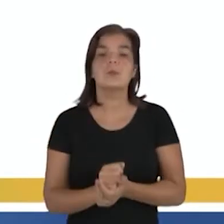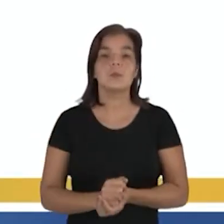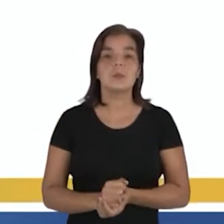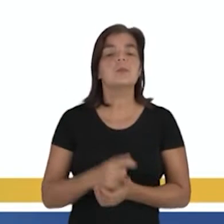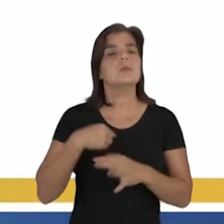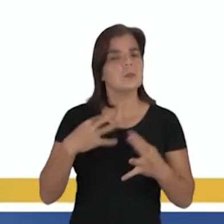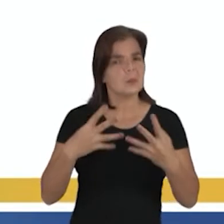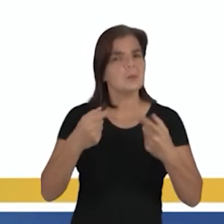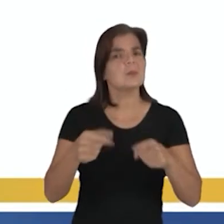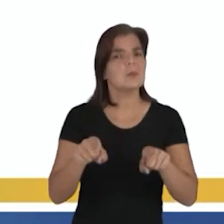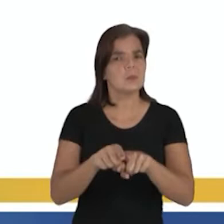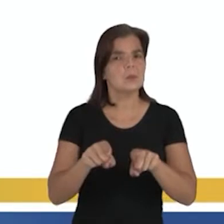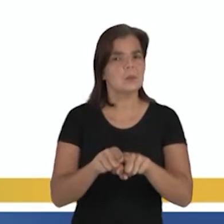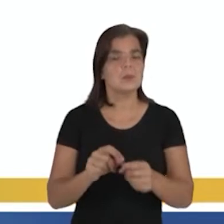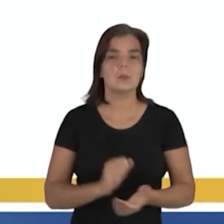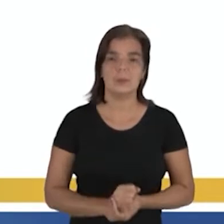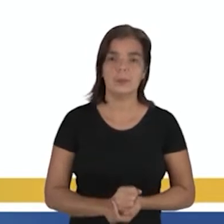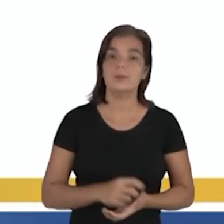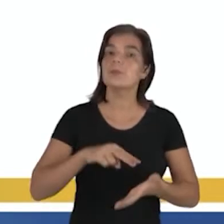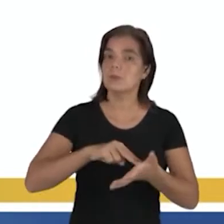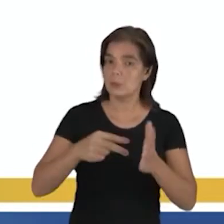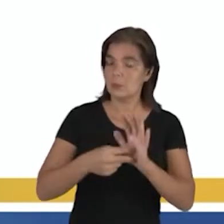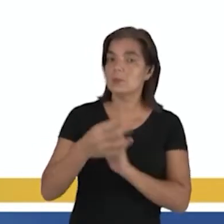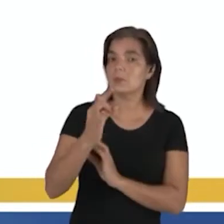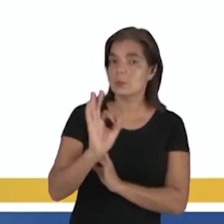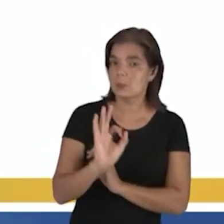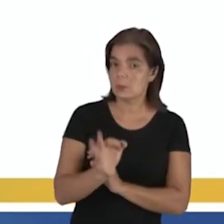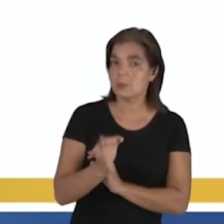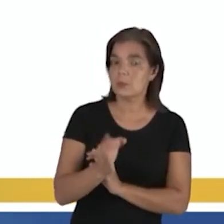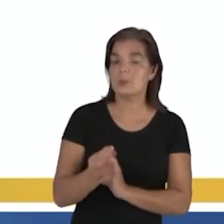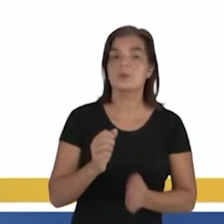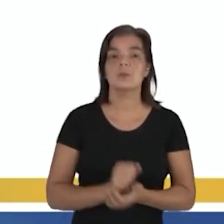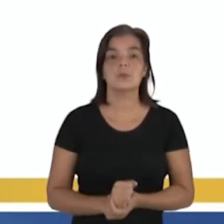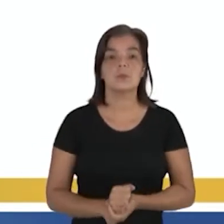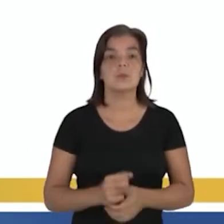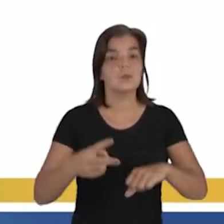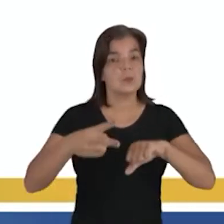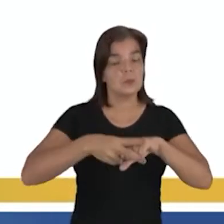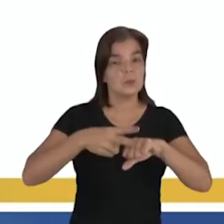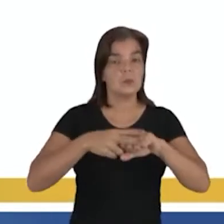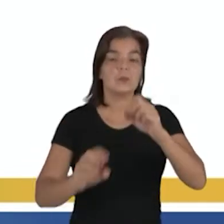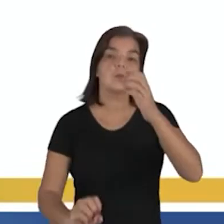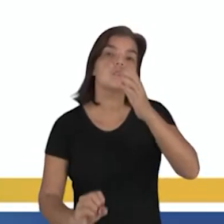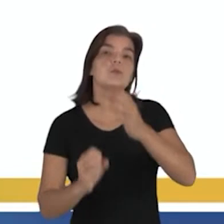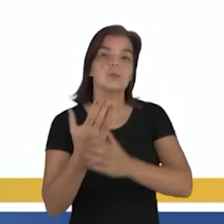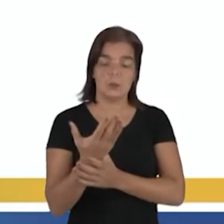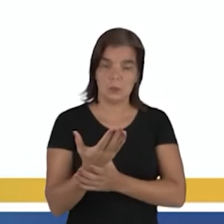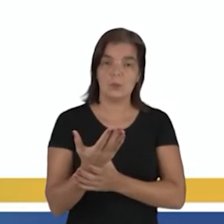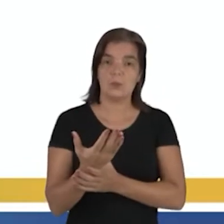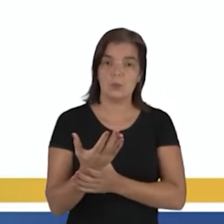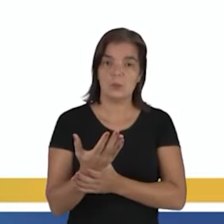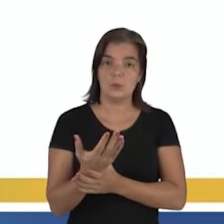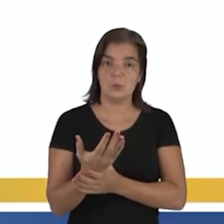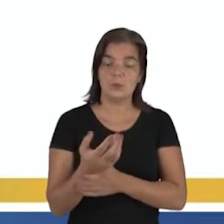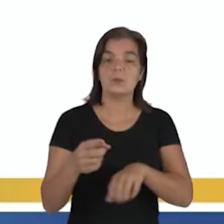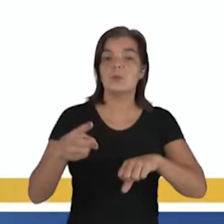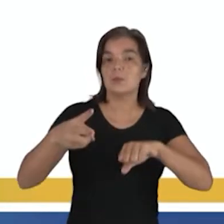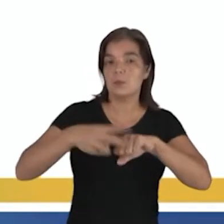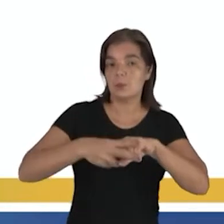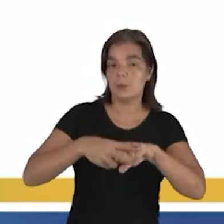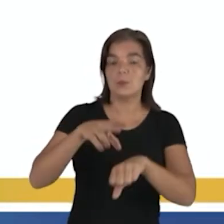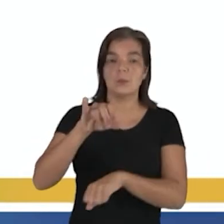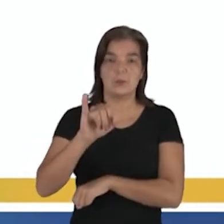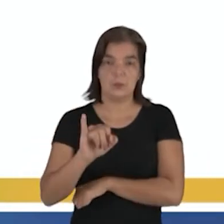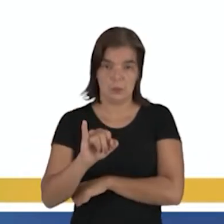criava. O sentido está completo. Então, significa que o verbo surgir, ele é